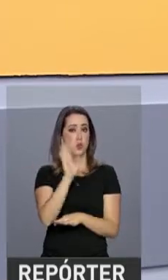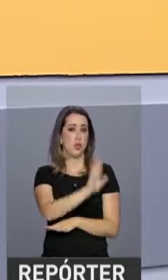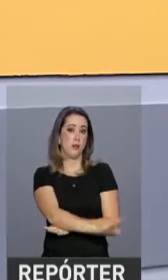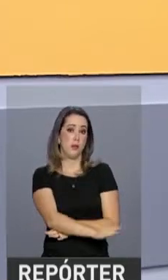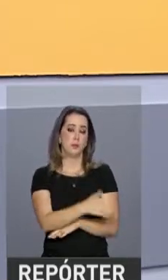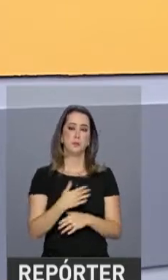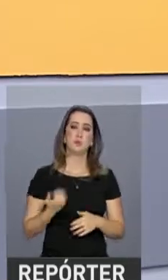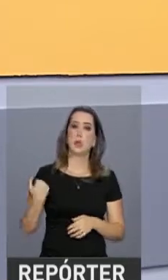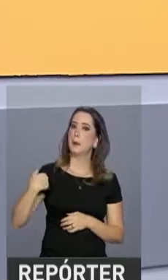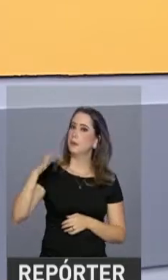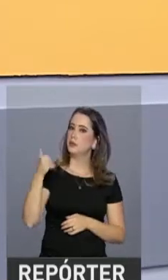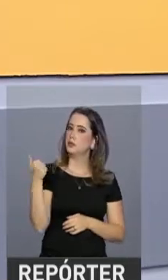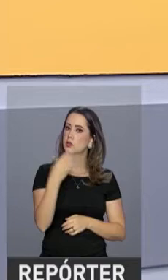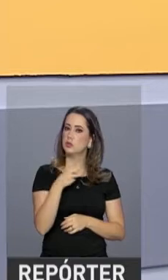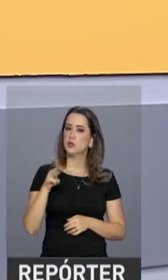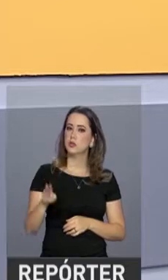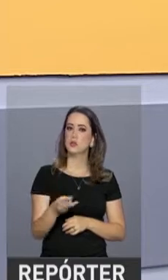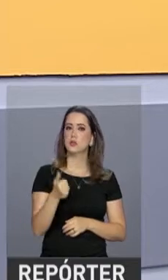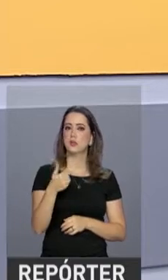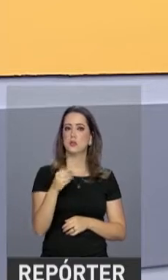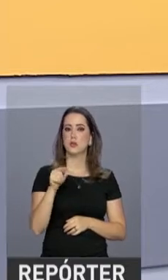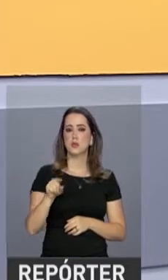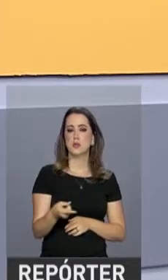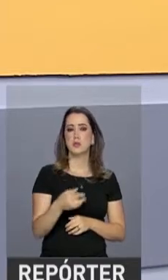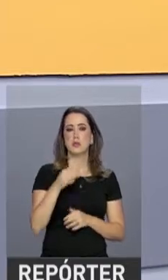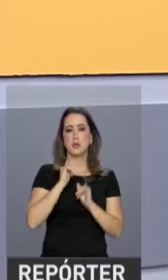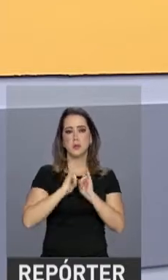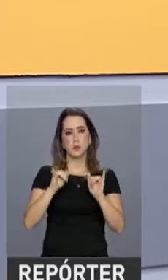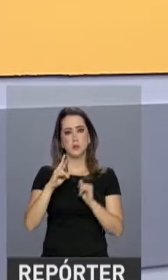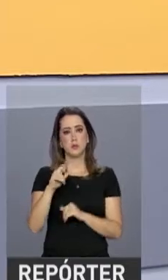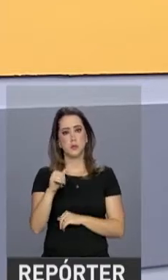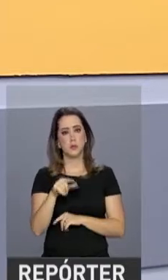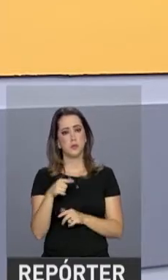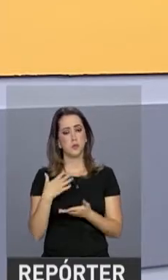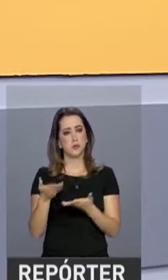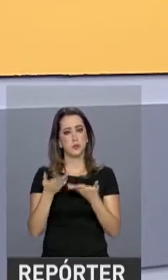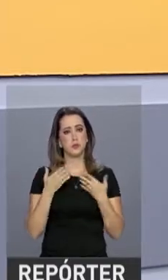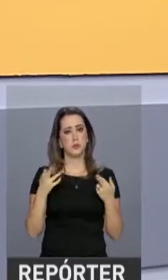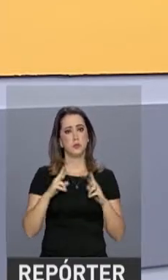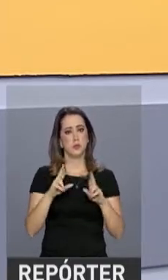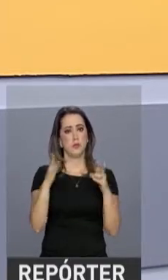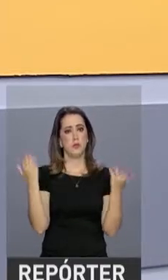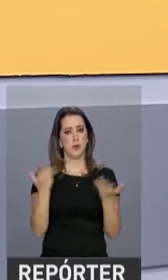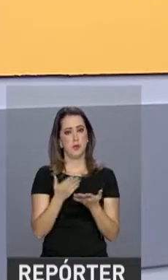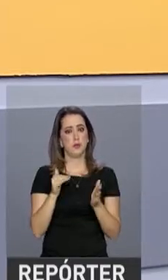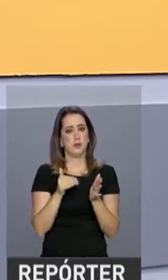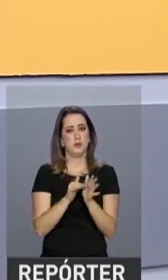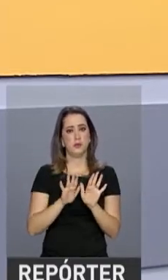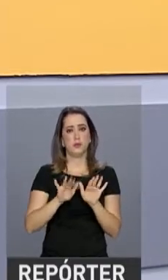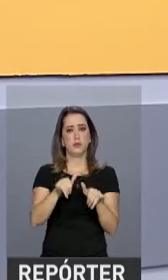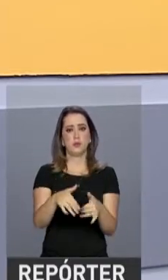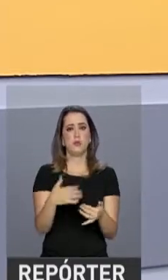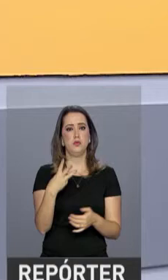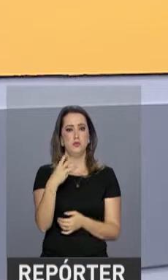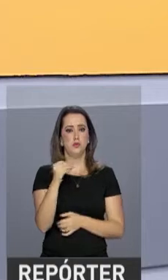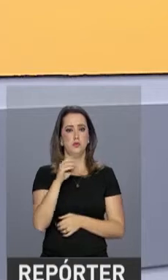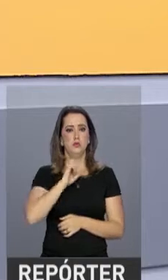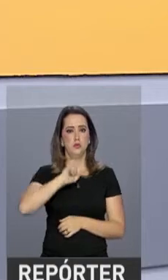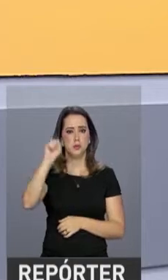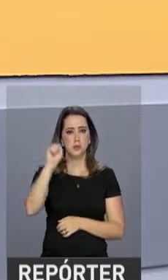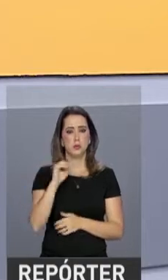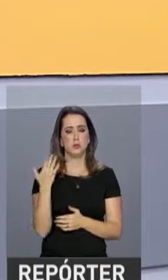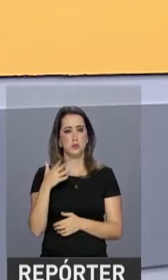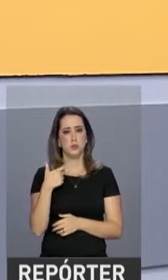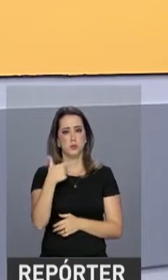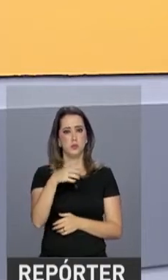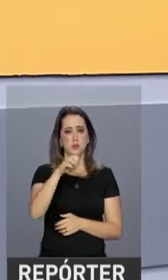tarde. Mais de 14 milhões e 100 mil declarações foram recebidas. A expectativa é de que até o prazo final, no dia 30 de